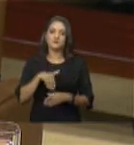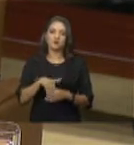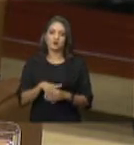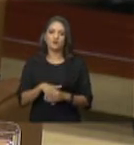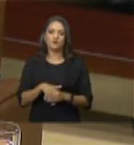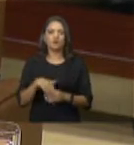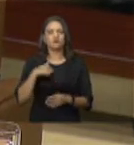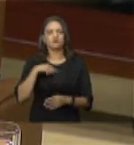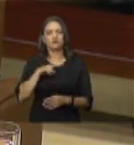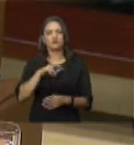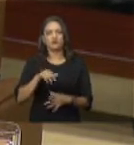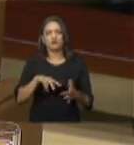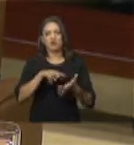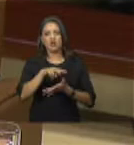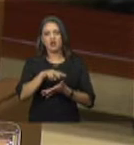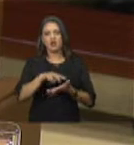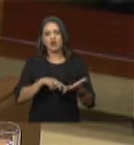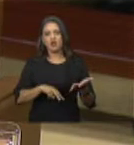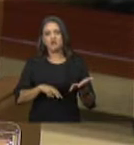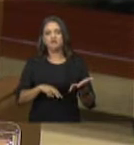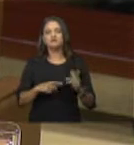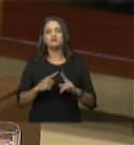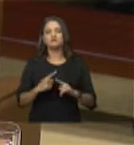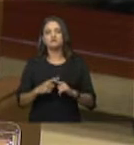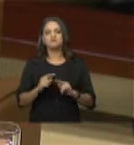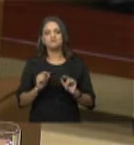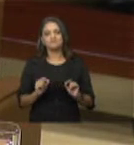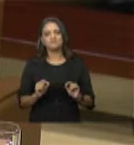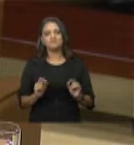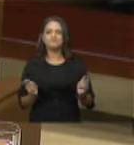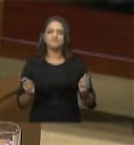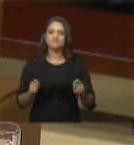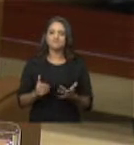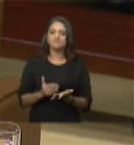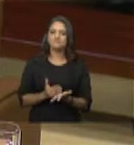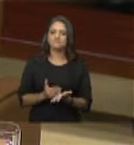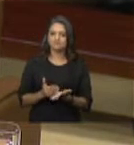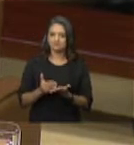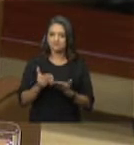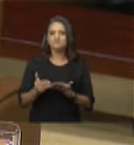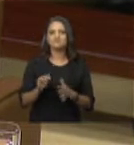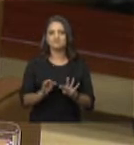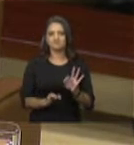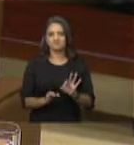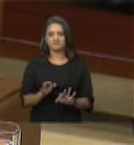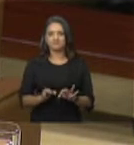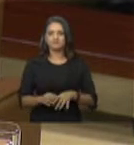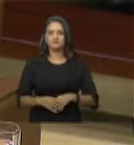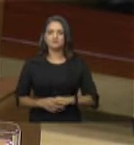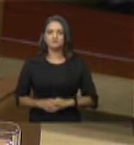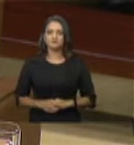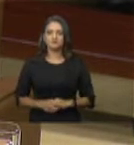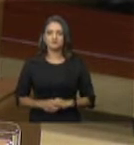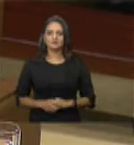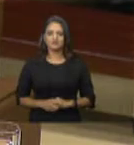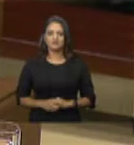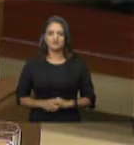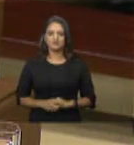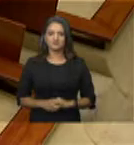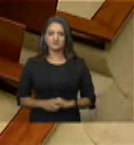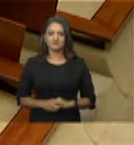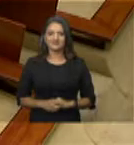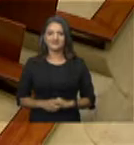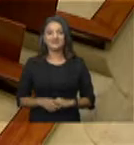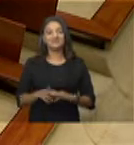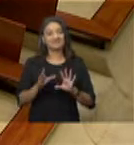e daí proferir para que se possa iniciar o desenho desta matéria não só